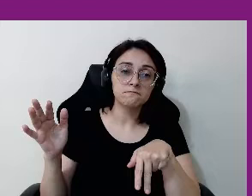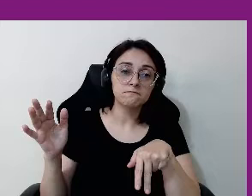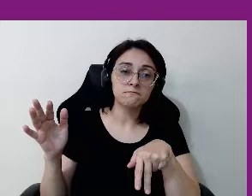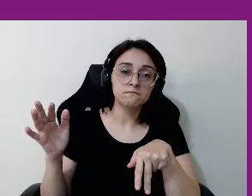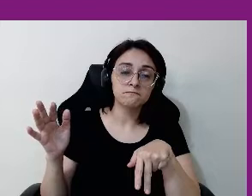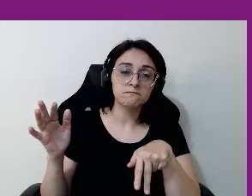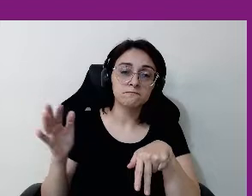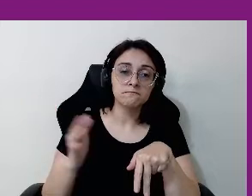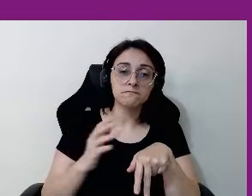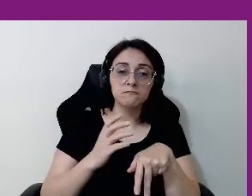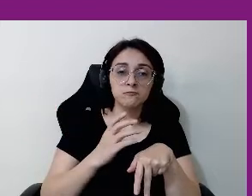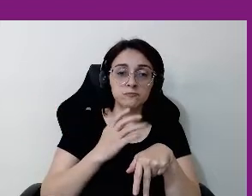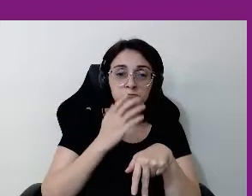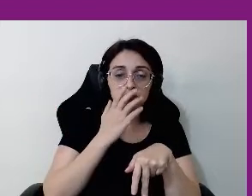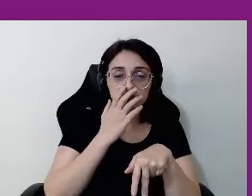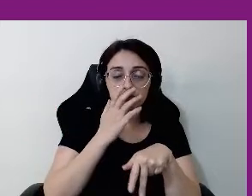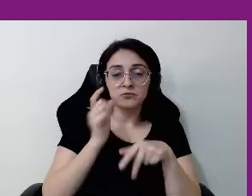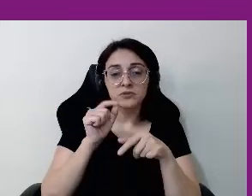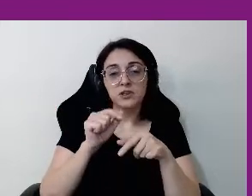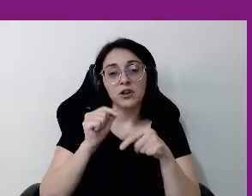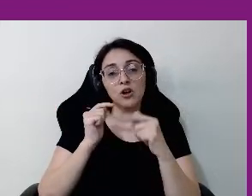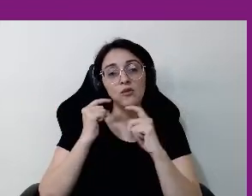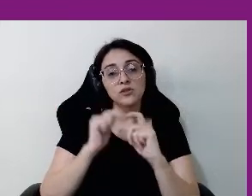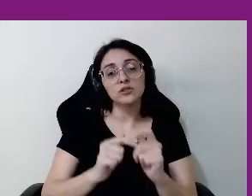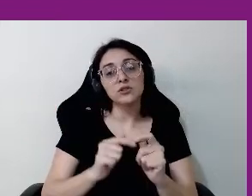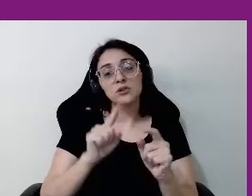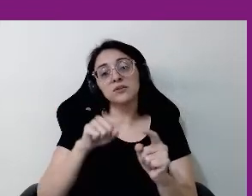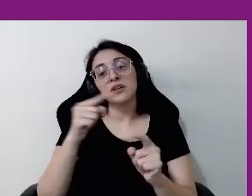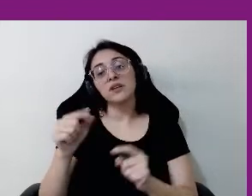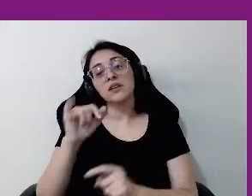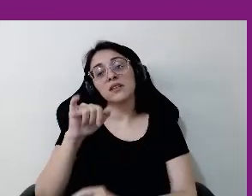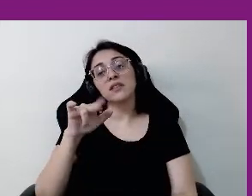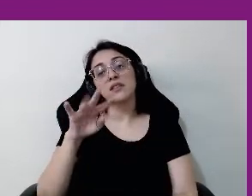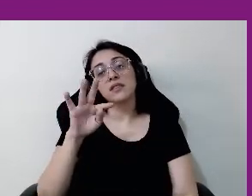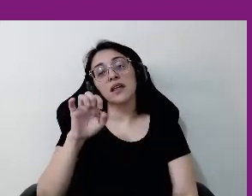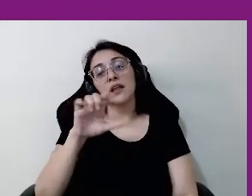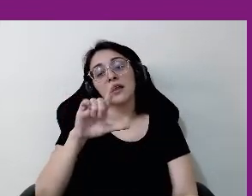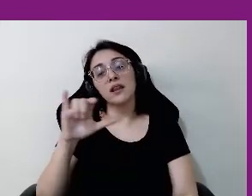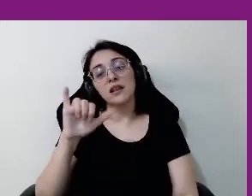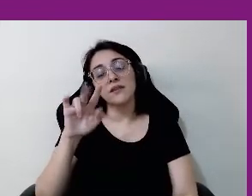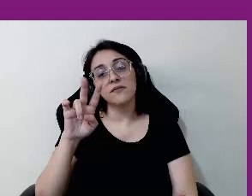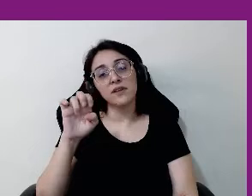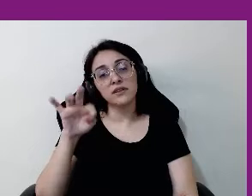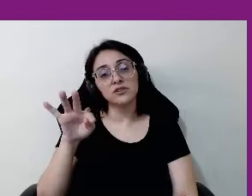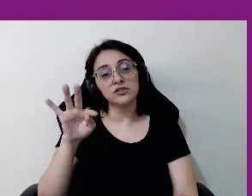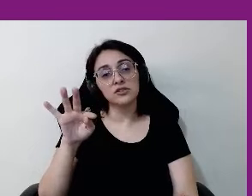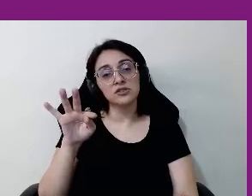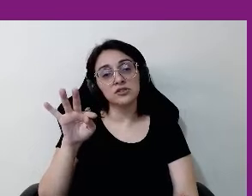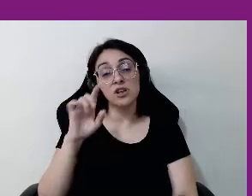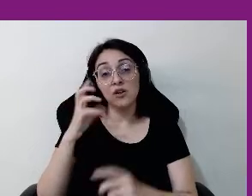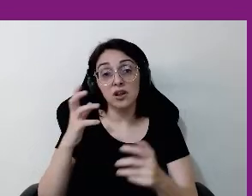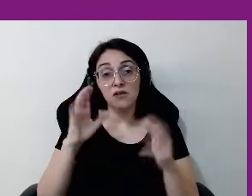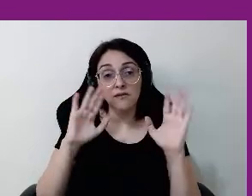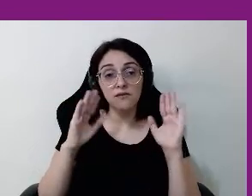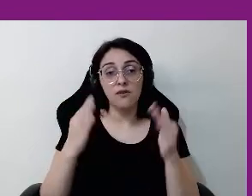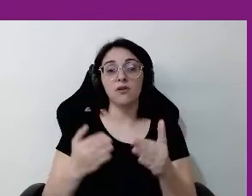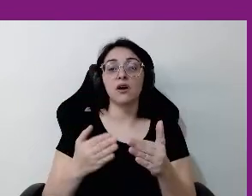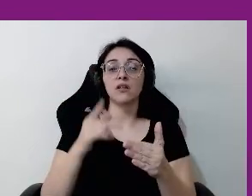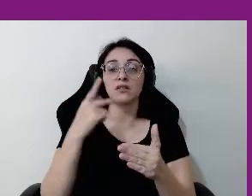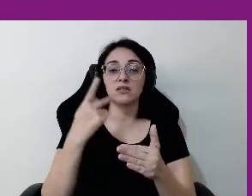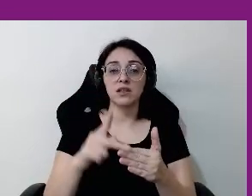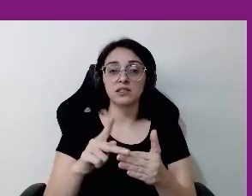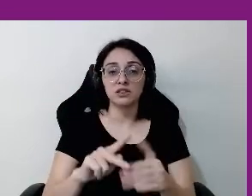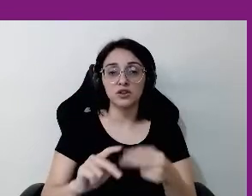de ventilação convencional para o IntelliVent. E eu gostaria de focar na